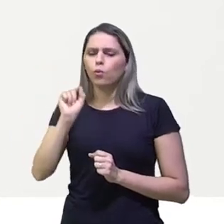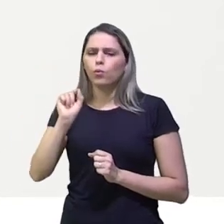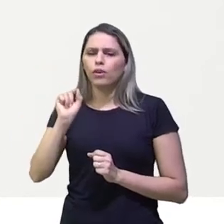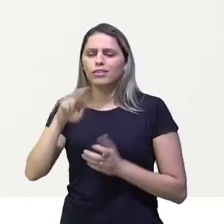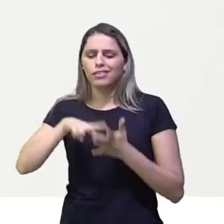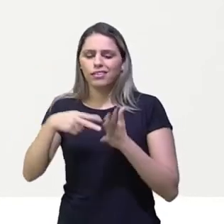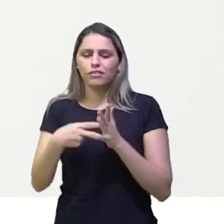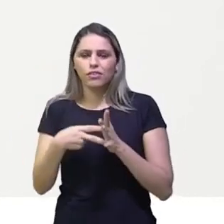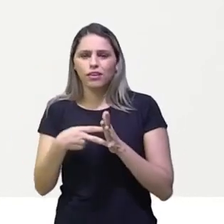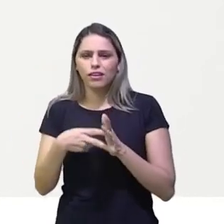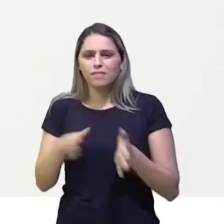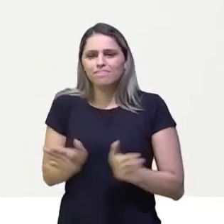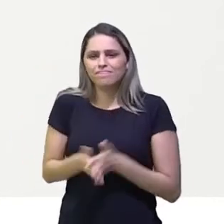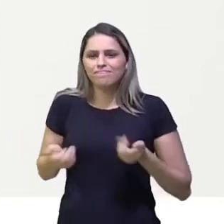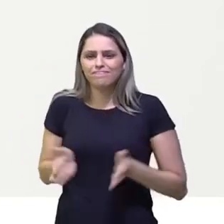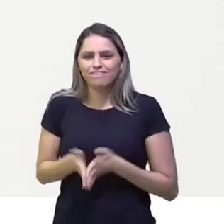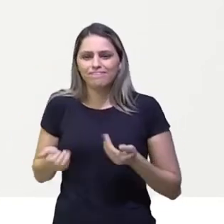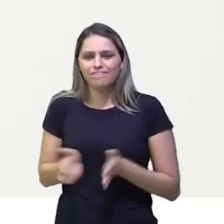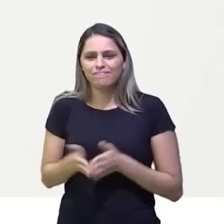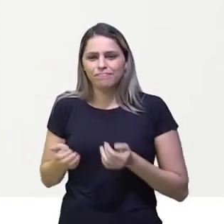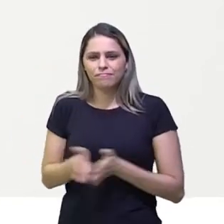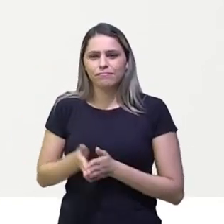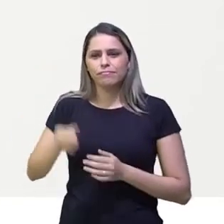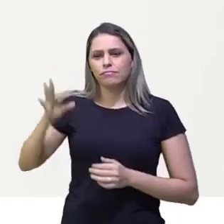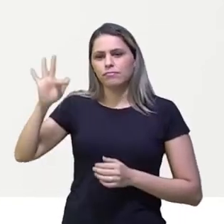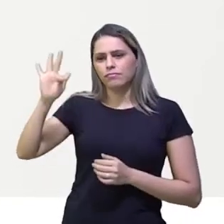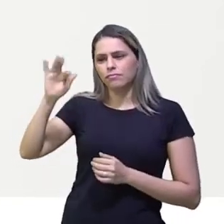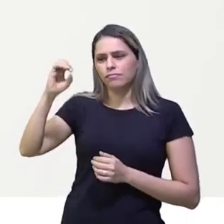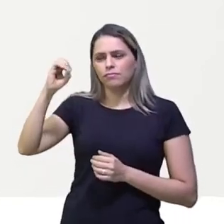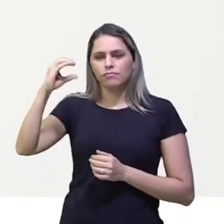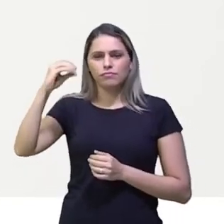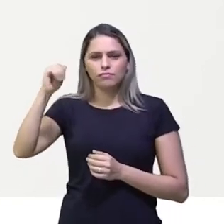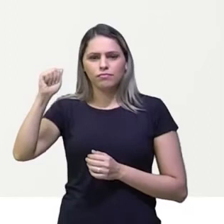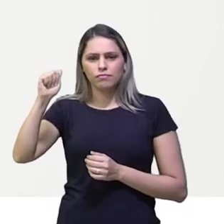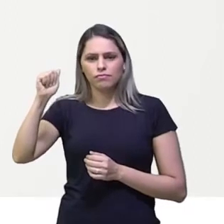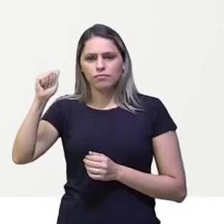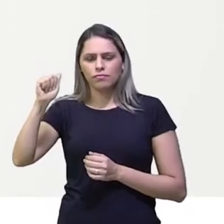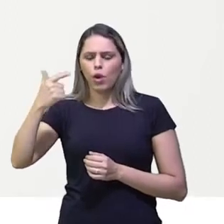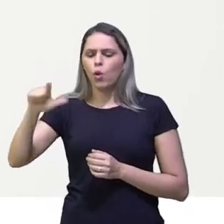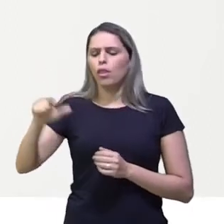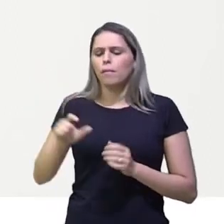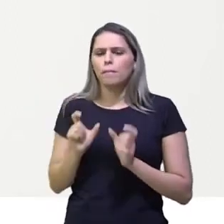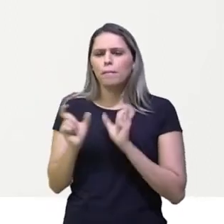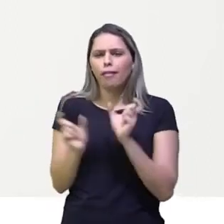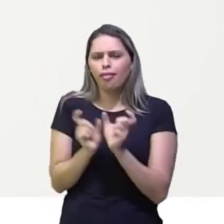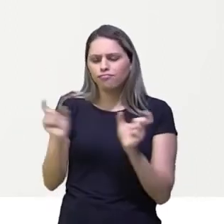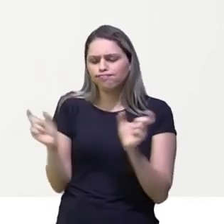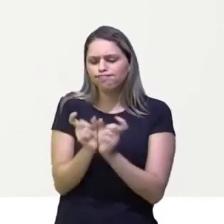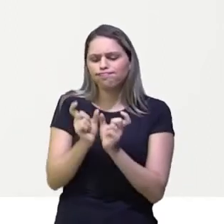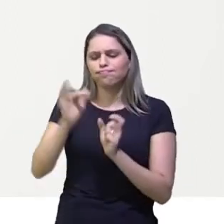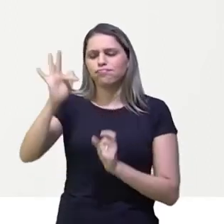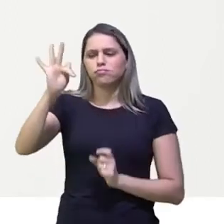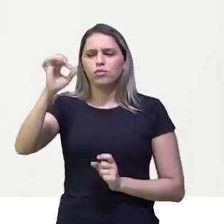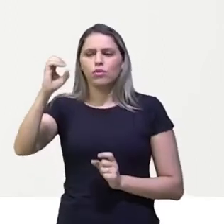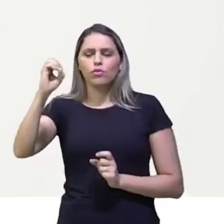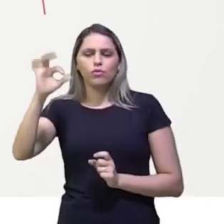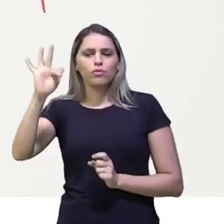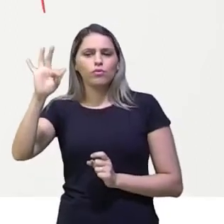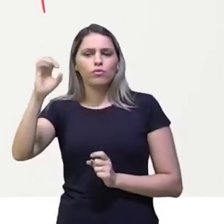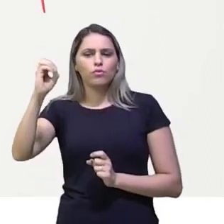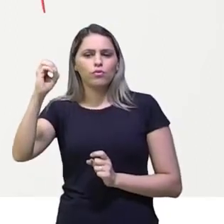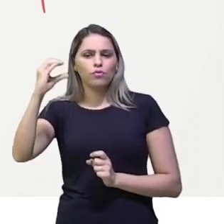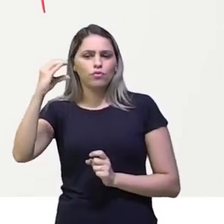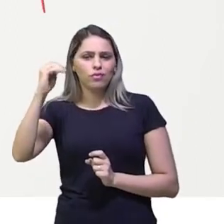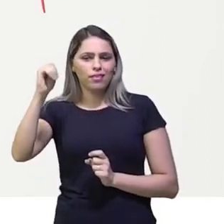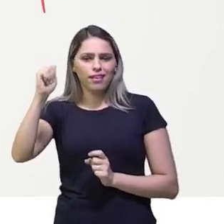Muito bem. Mais uma palavrinha. Fofoca. Fó, fó, fofoca.